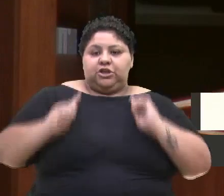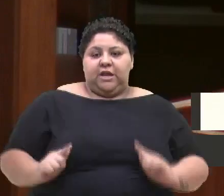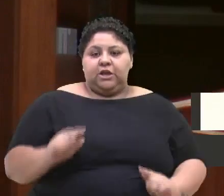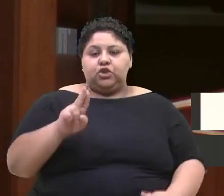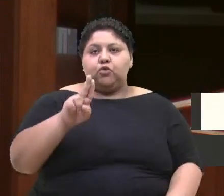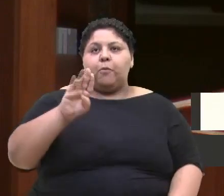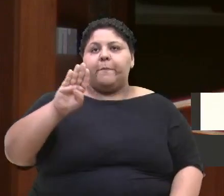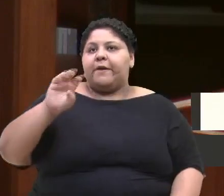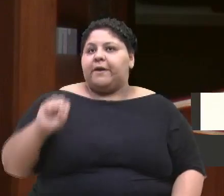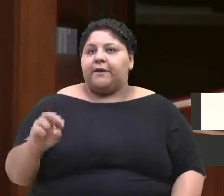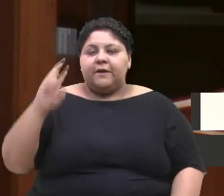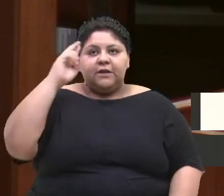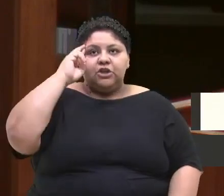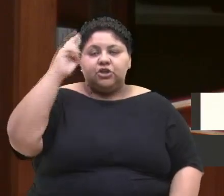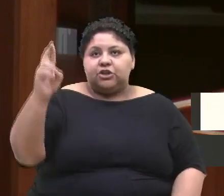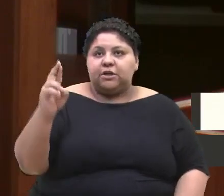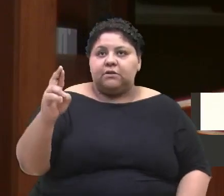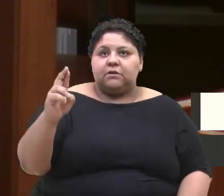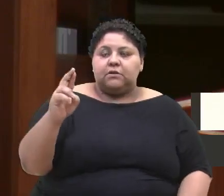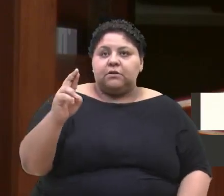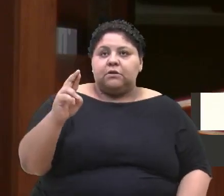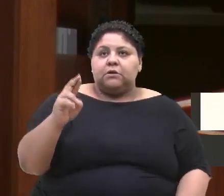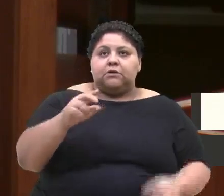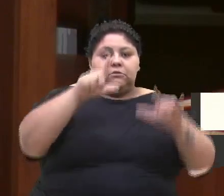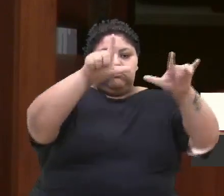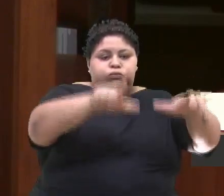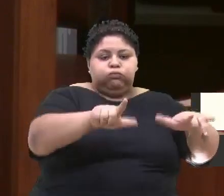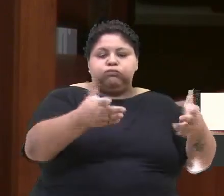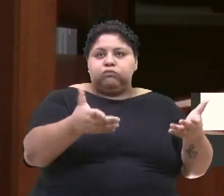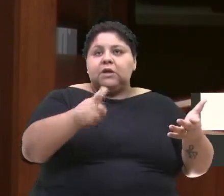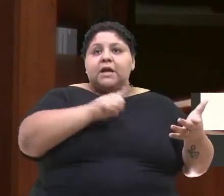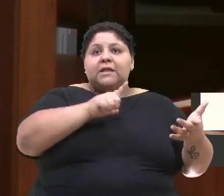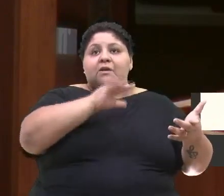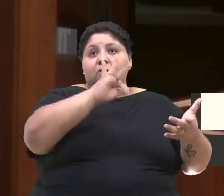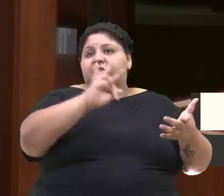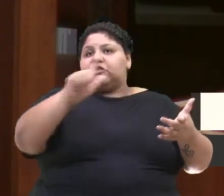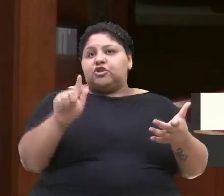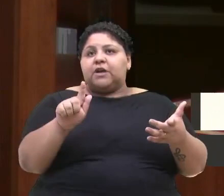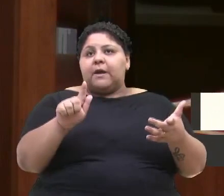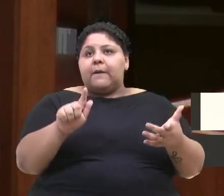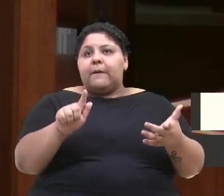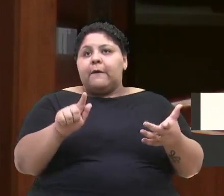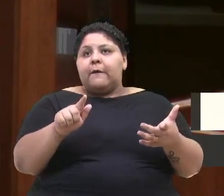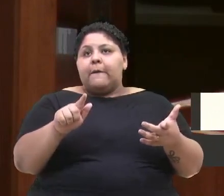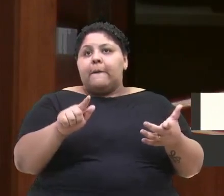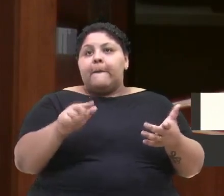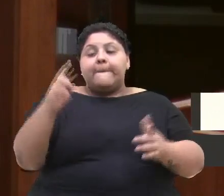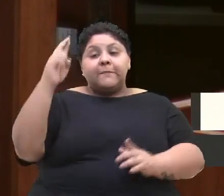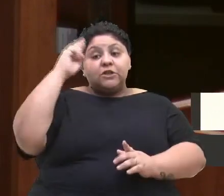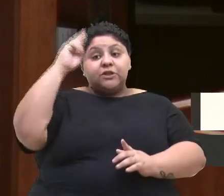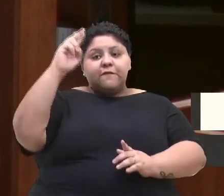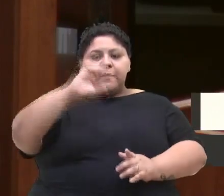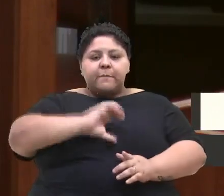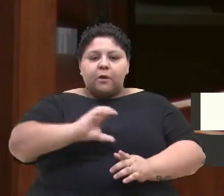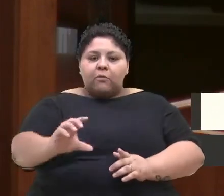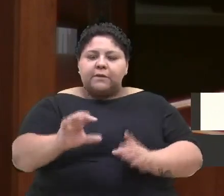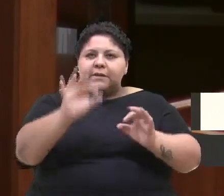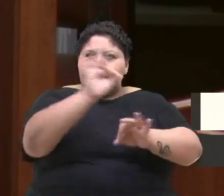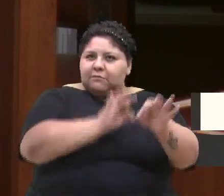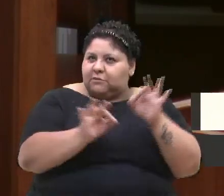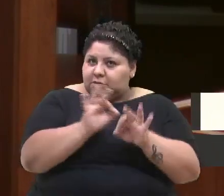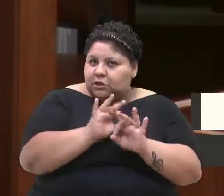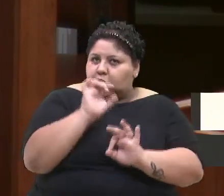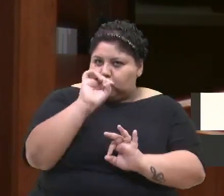UBS, chefe de uma repartição, né? Ele tem um FG para ser chefia, para coordenar, para assessorar. Então, só